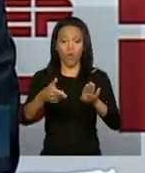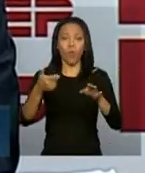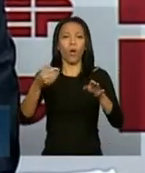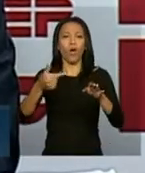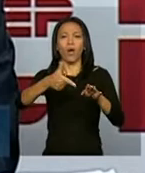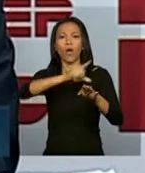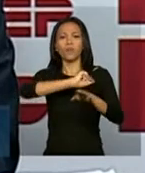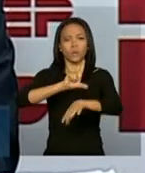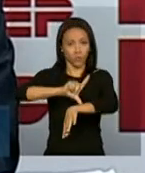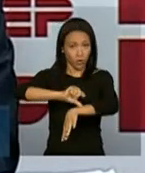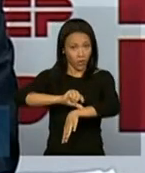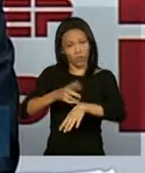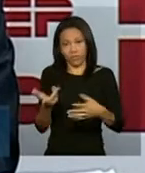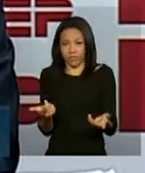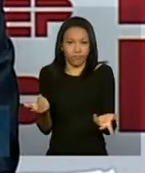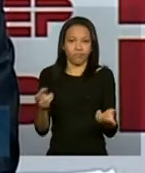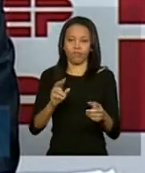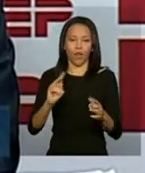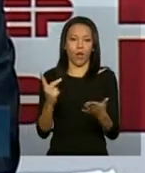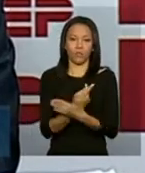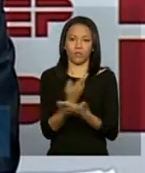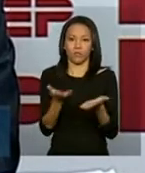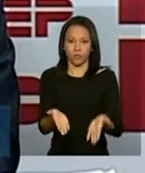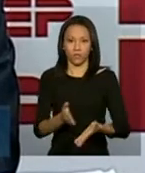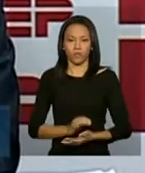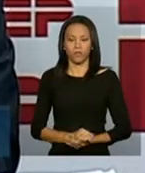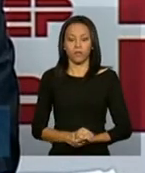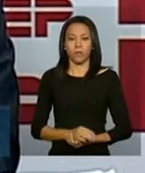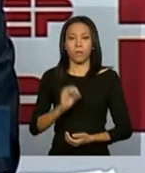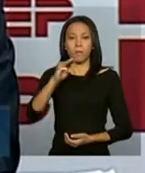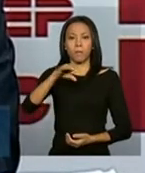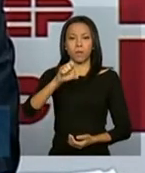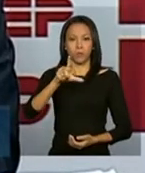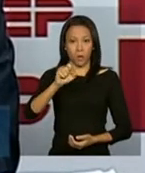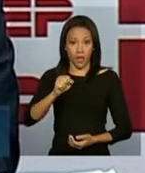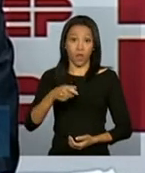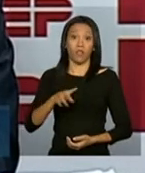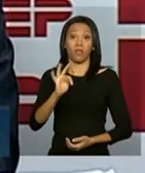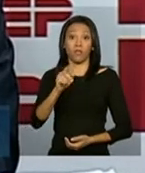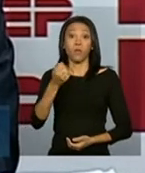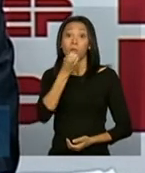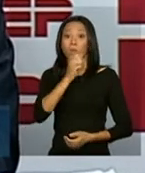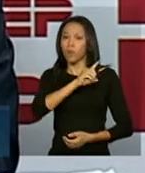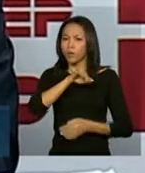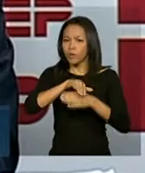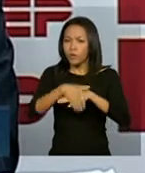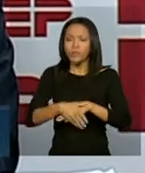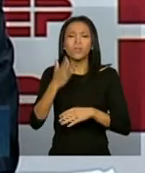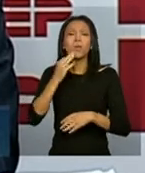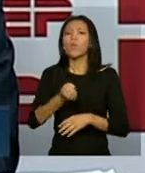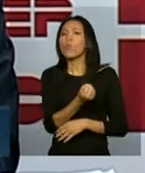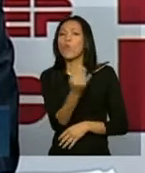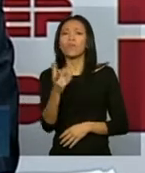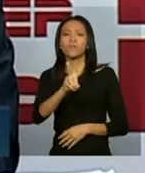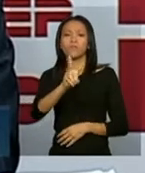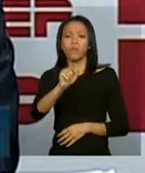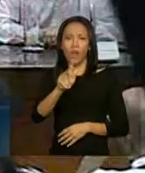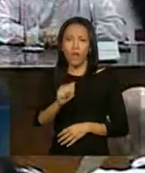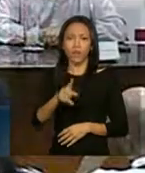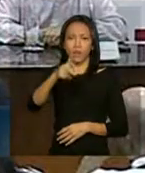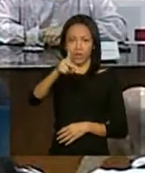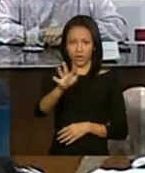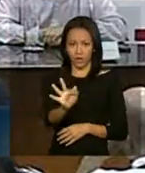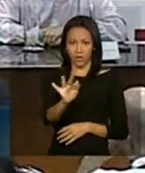haveria razão para isso acontecer. Manuela, da Rede TV, boa noite. Eu queria saber quantas vagas para o FIES e